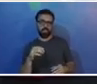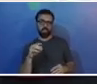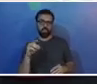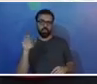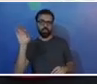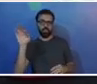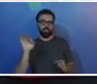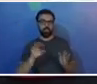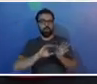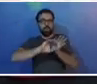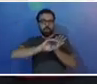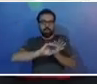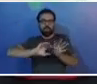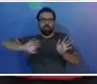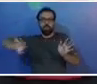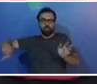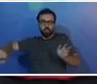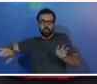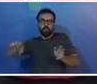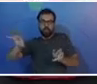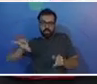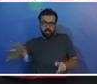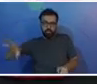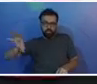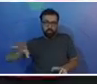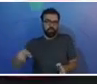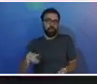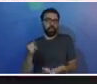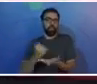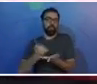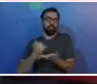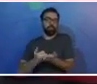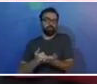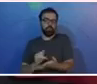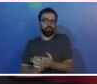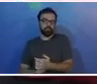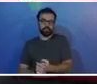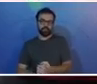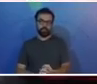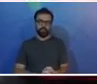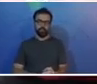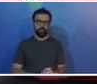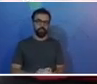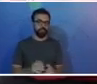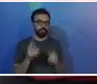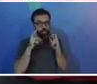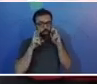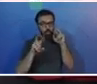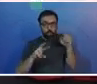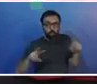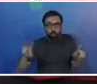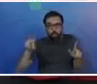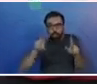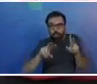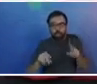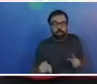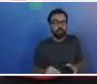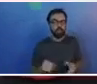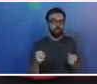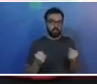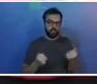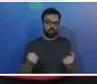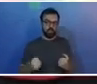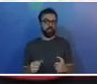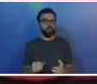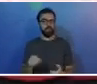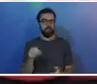não tivesse, esse carro seria mais barato. Analisando o resto, olha, o carro tem 37, é